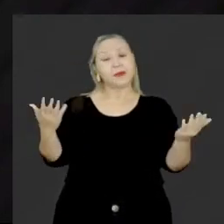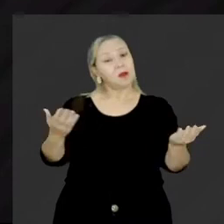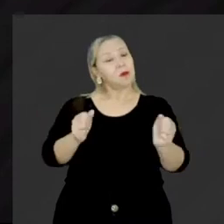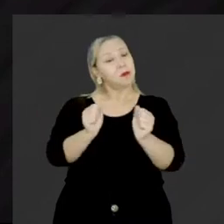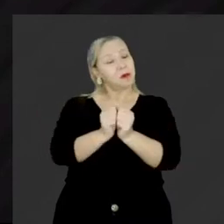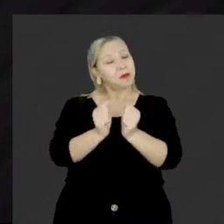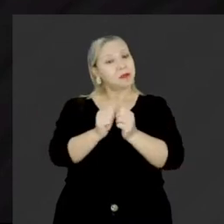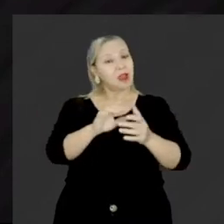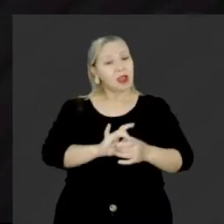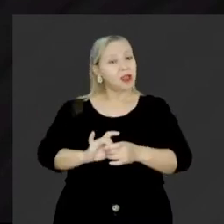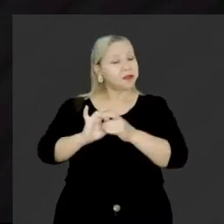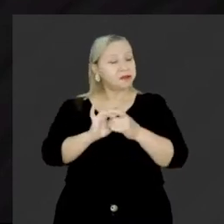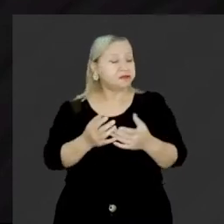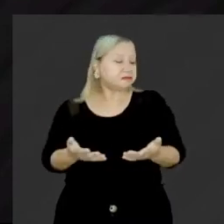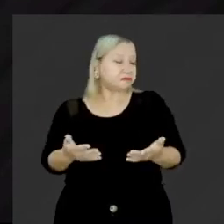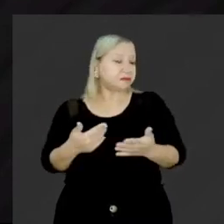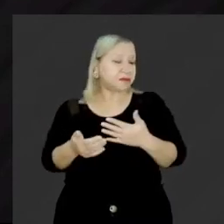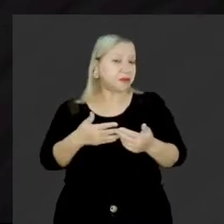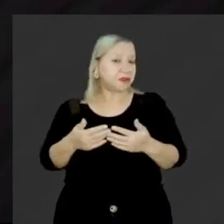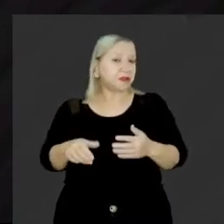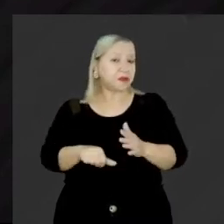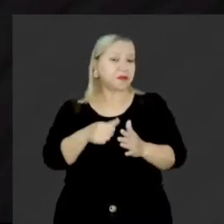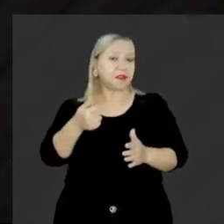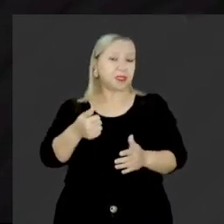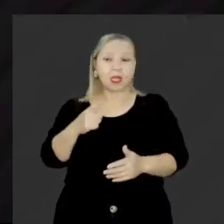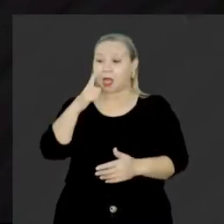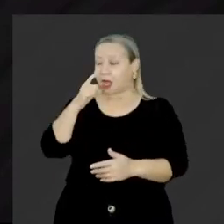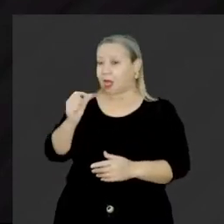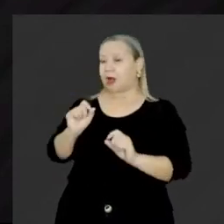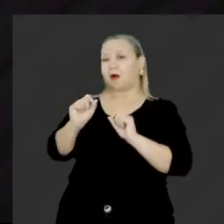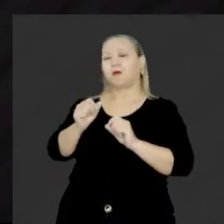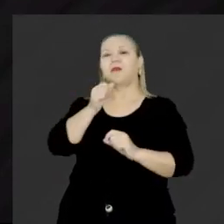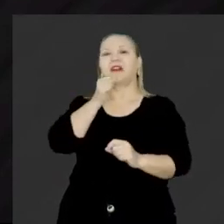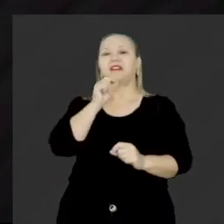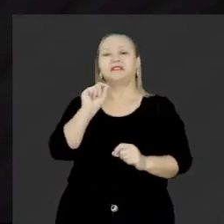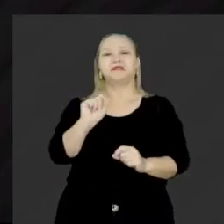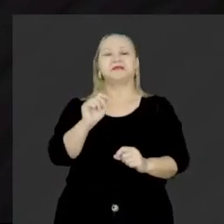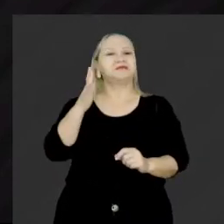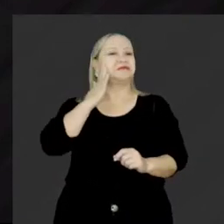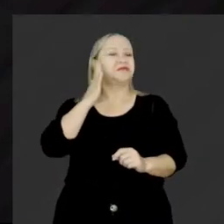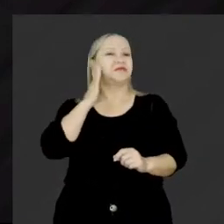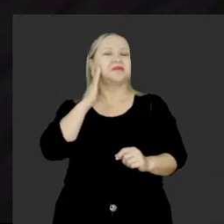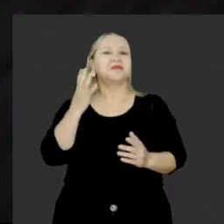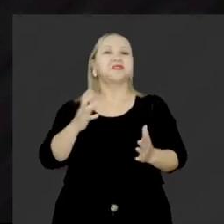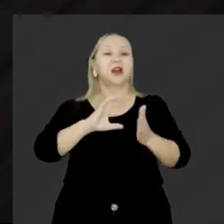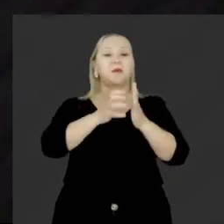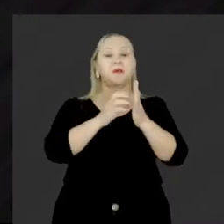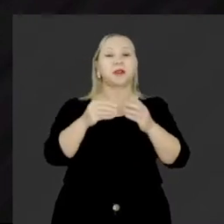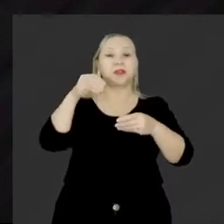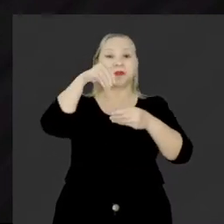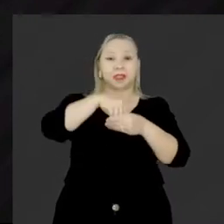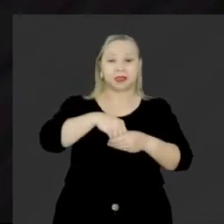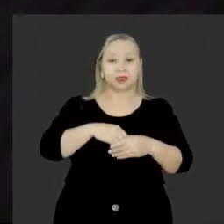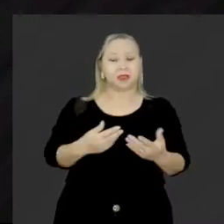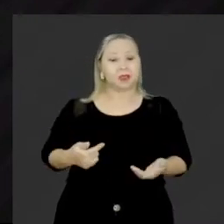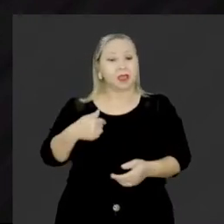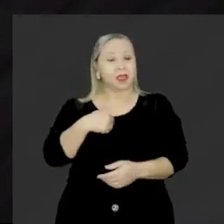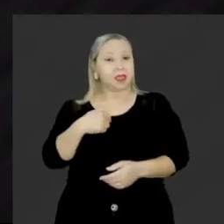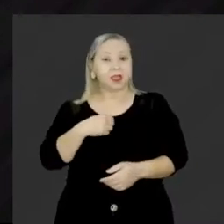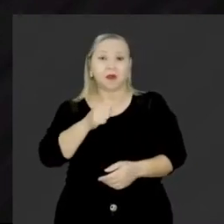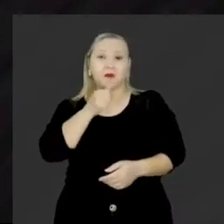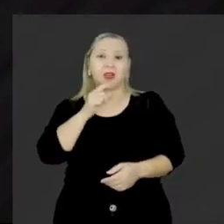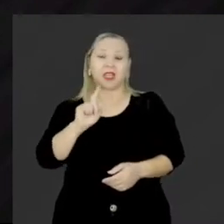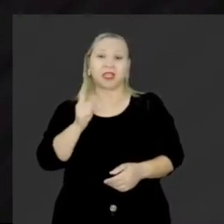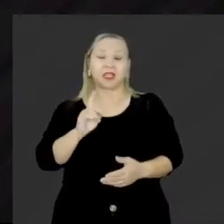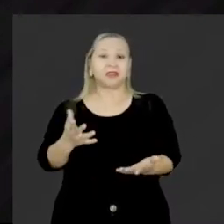mais importante, para governar o Brasil. Porque mais importante do que ganhar as eleições é você ter certeza da dificuldade